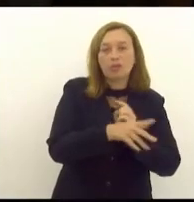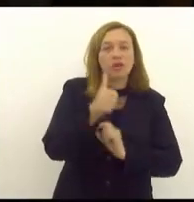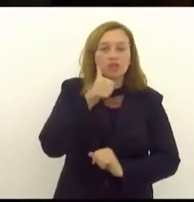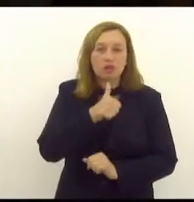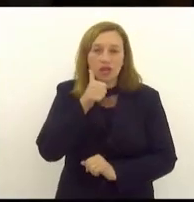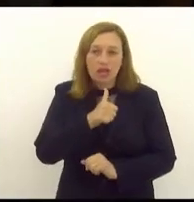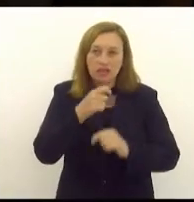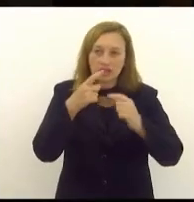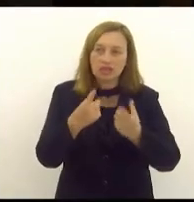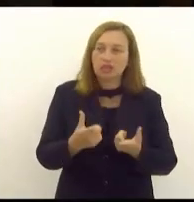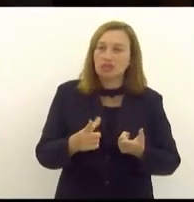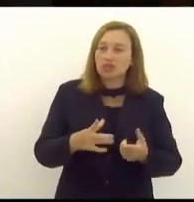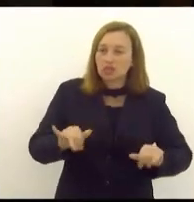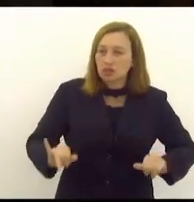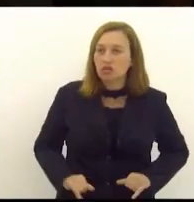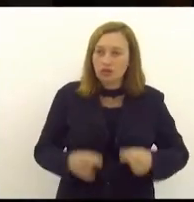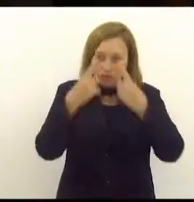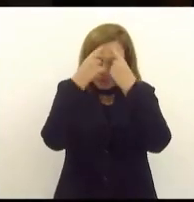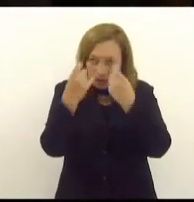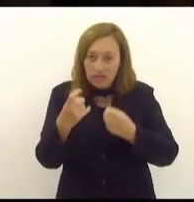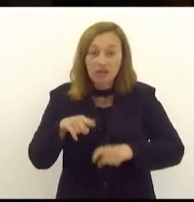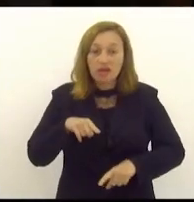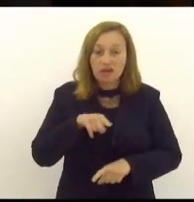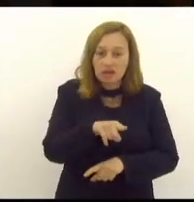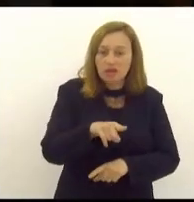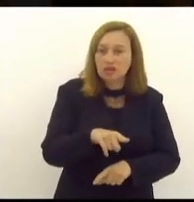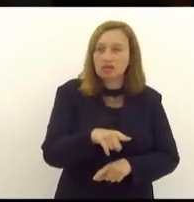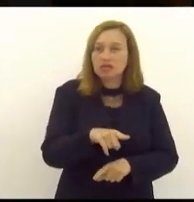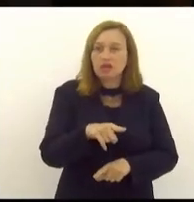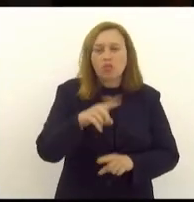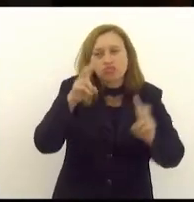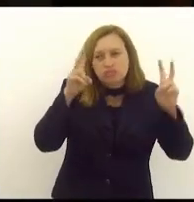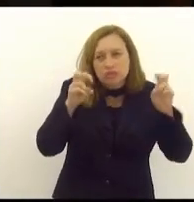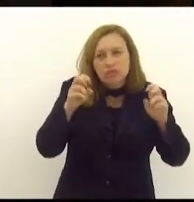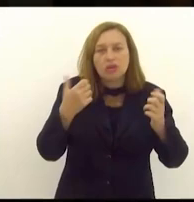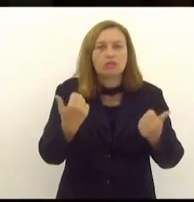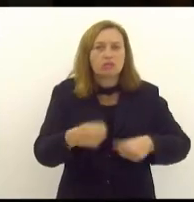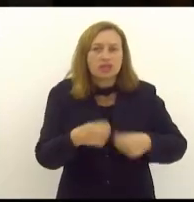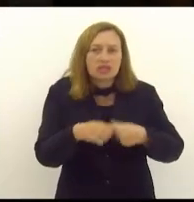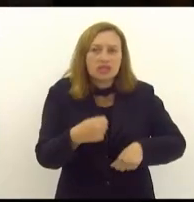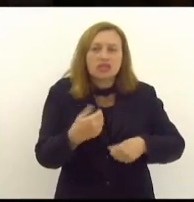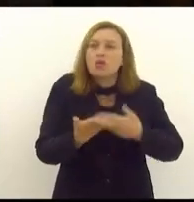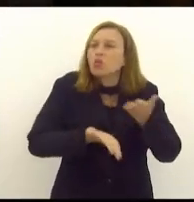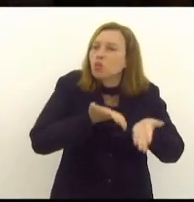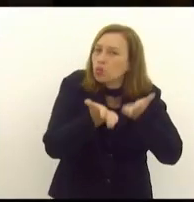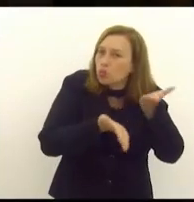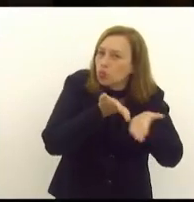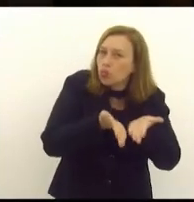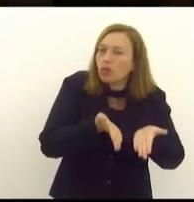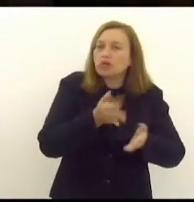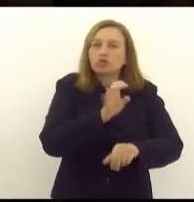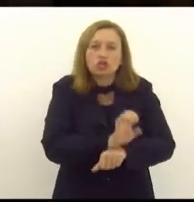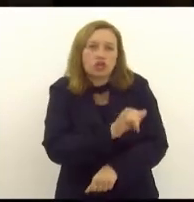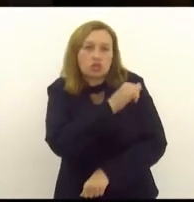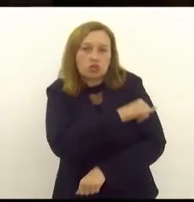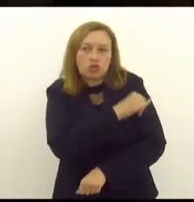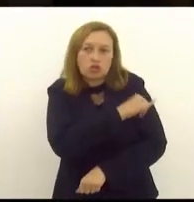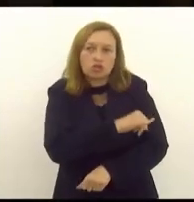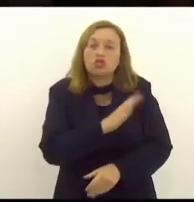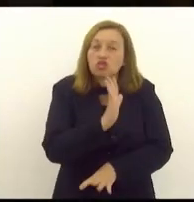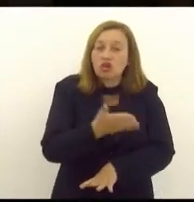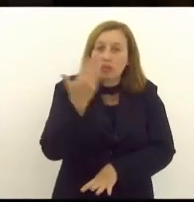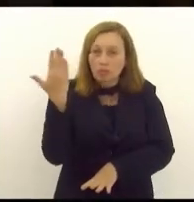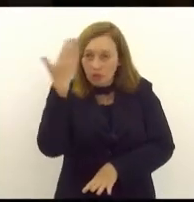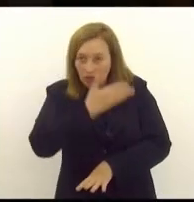vítimas de violência Esse é algo é um tema que a gente precisa tratar de maneira concreta no estado do Rio de Janeiro já